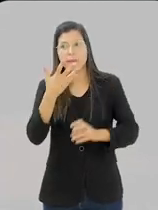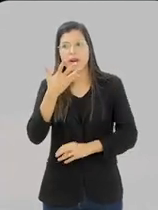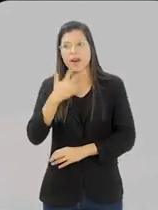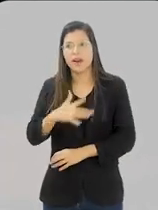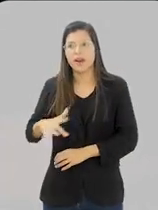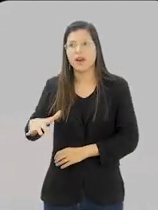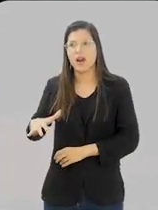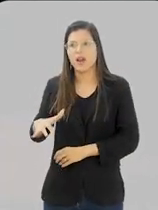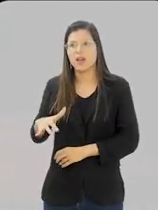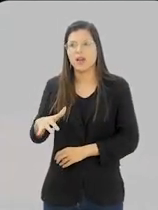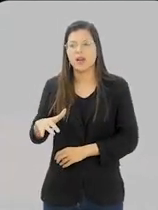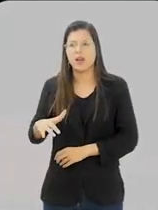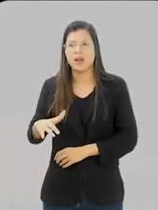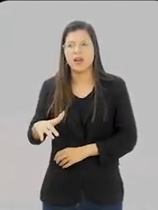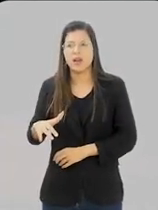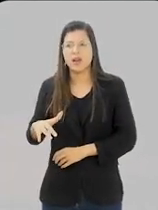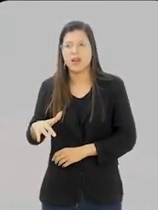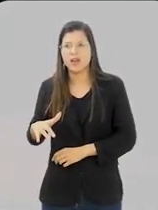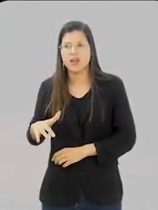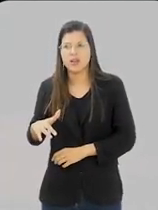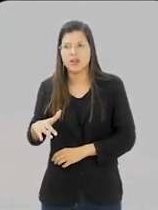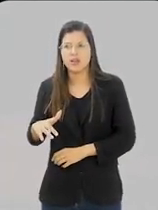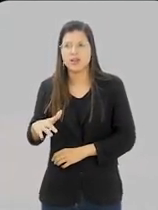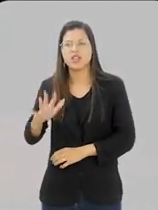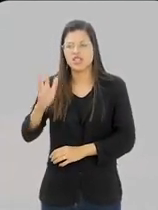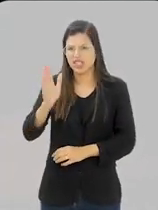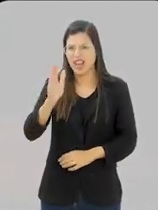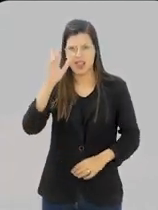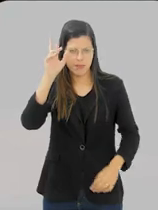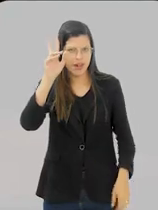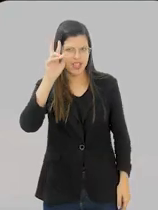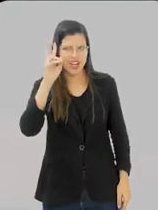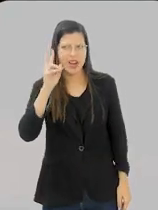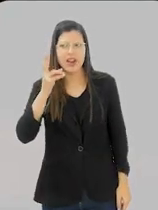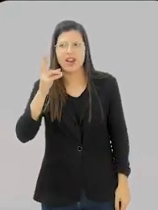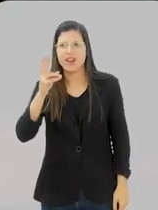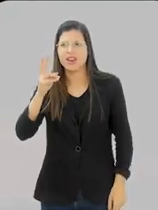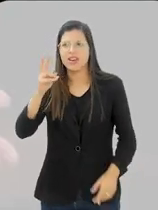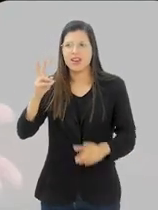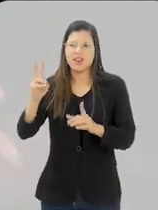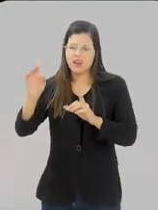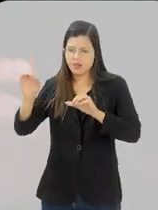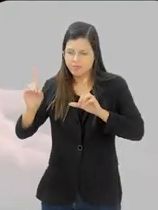sobre crianças Já lembrei. influenciadoras,